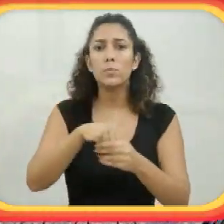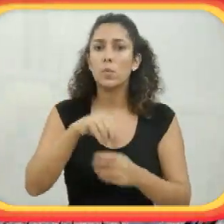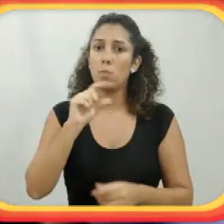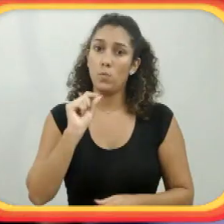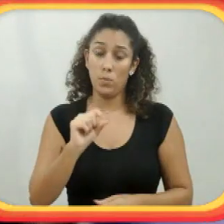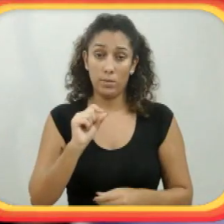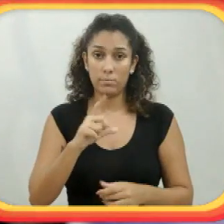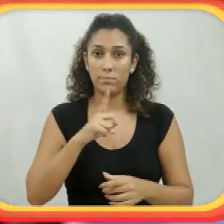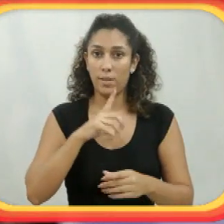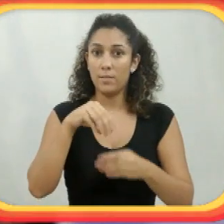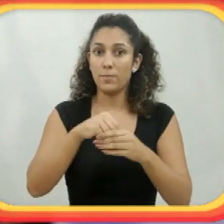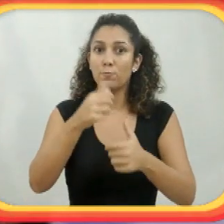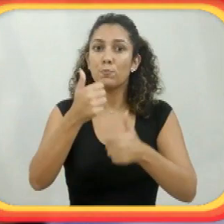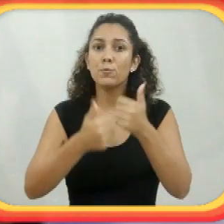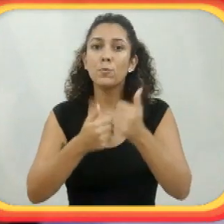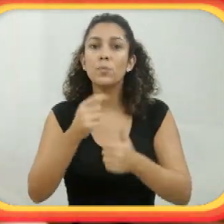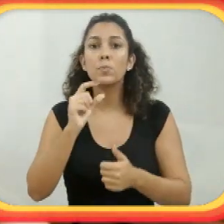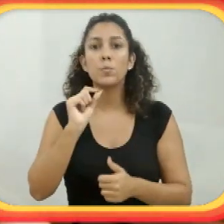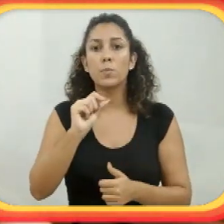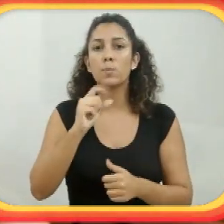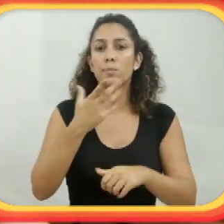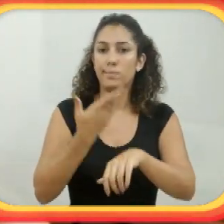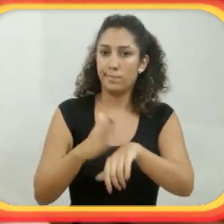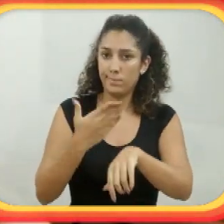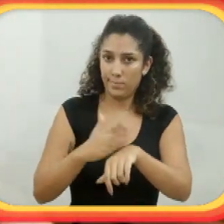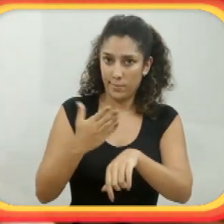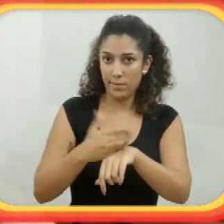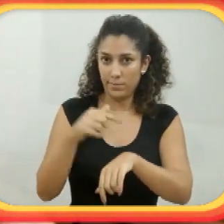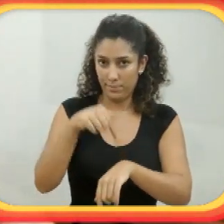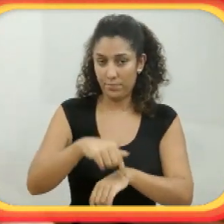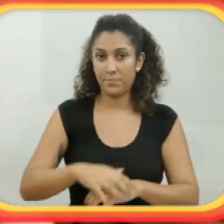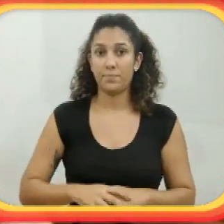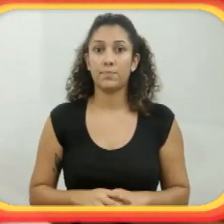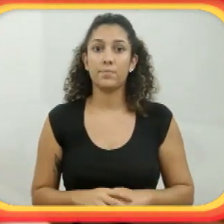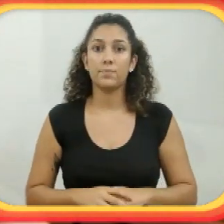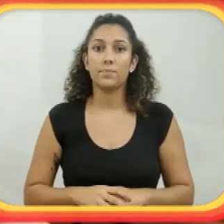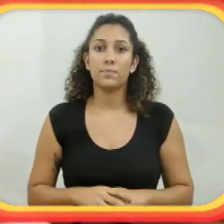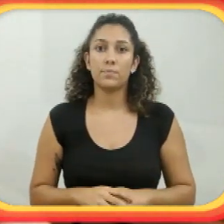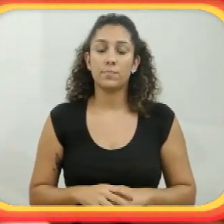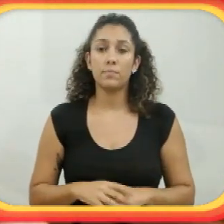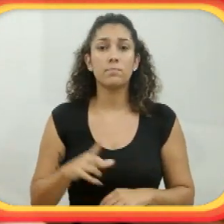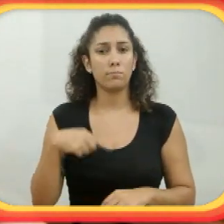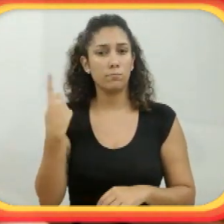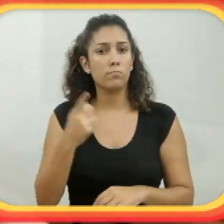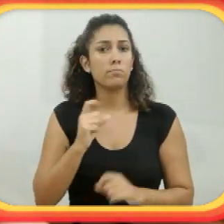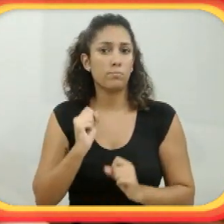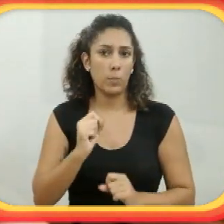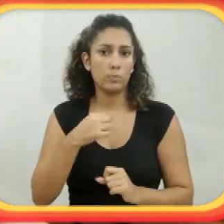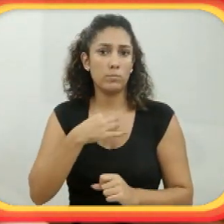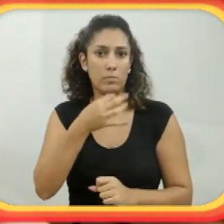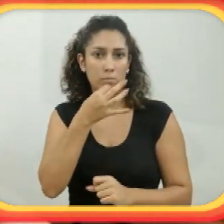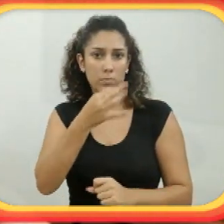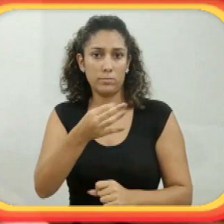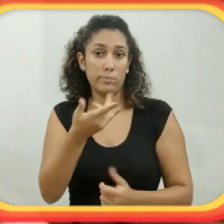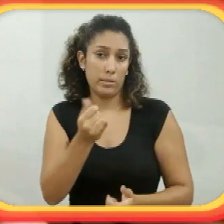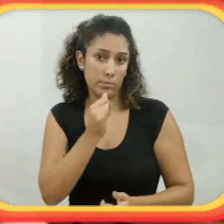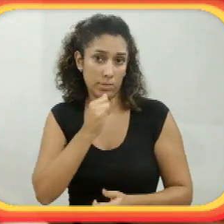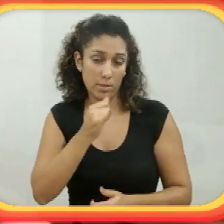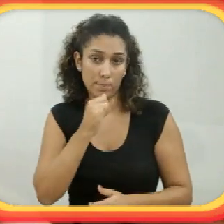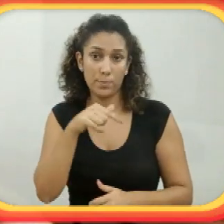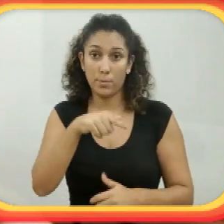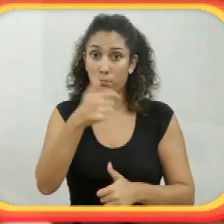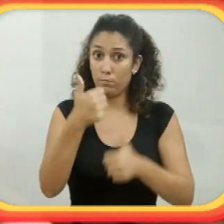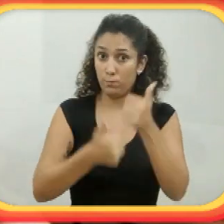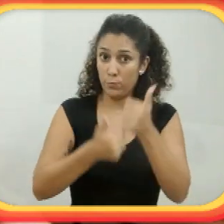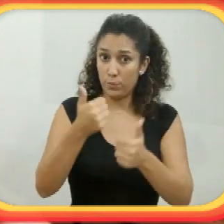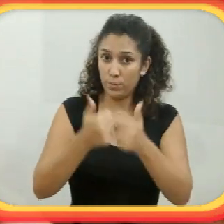para taekwondo. Então, são várias modalidades que fazem parte dos jogos. E temos outras modalidades